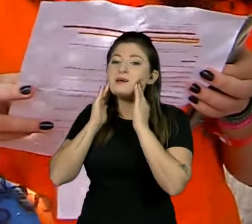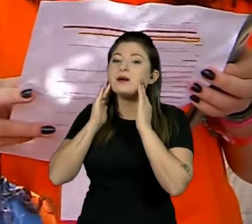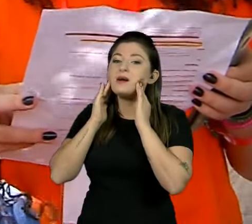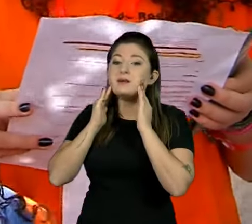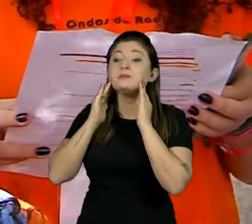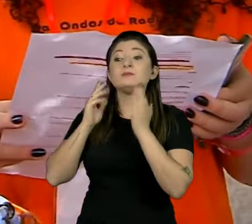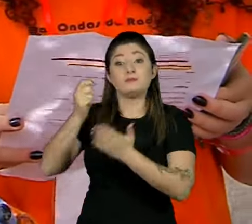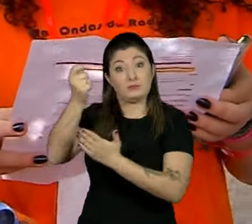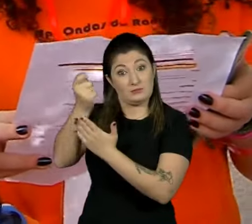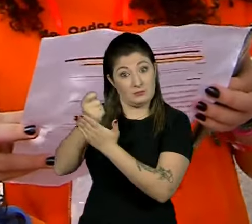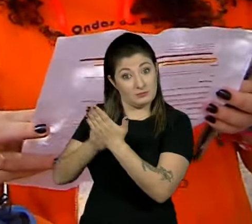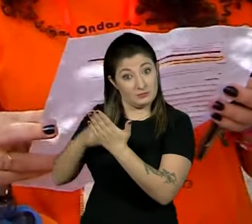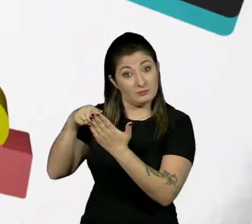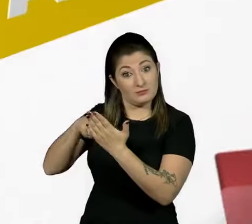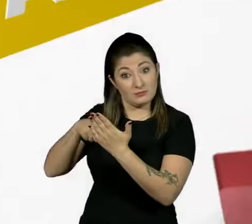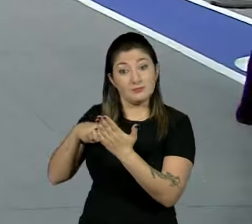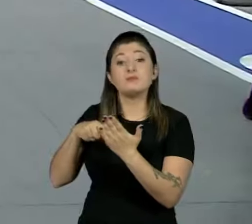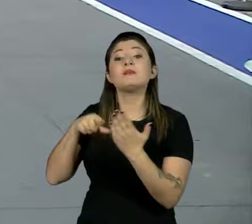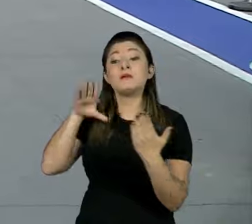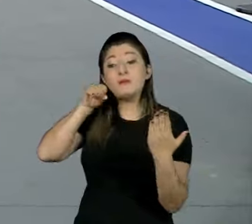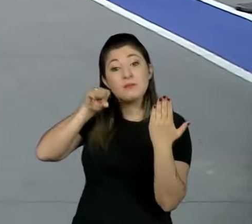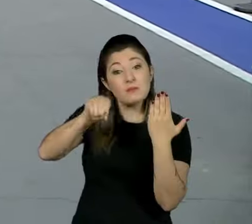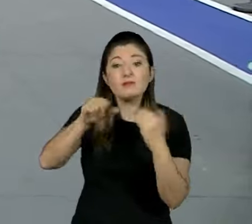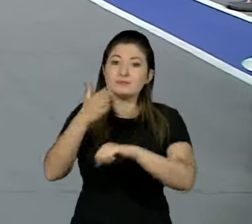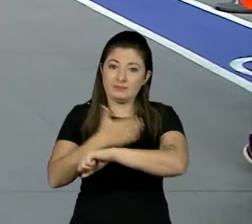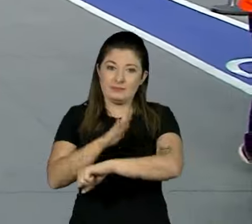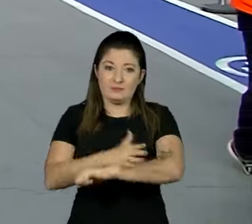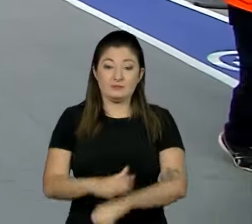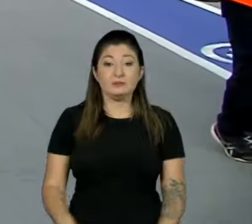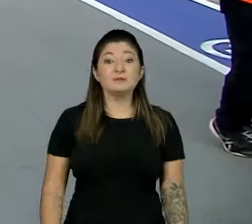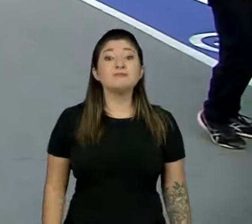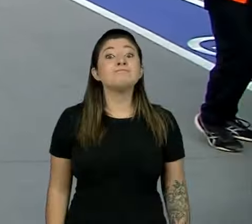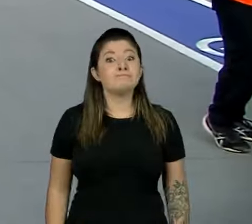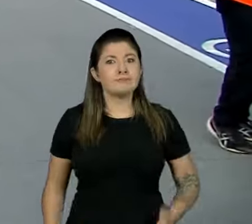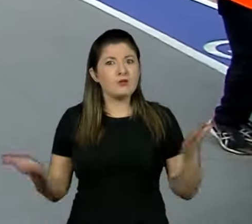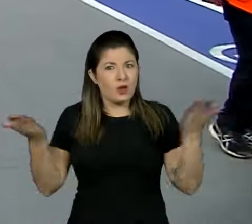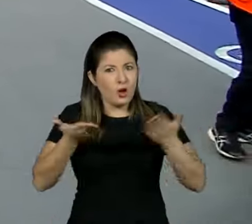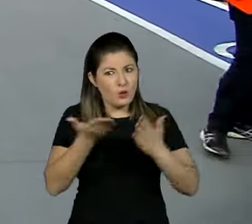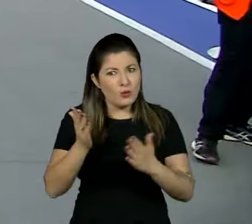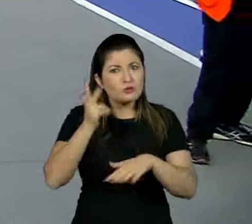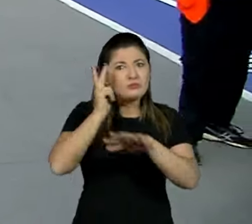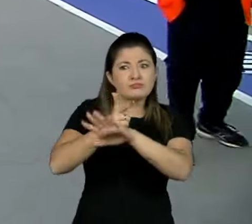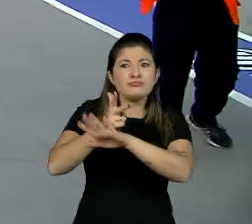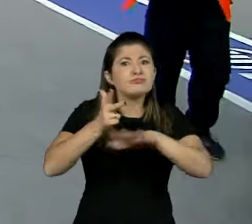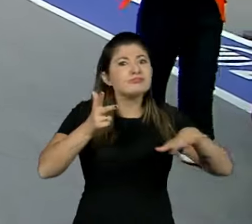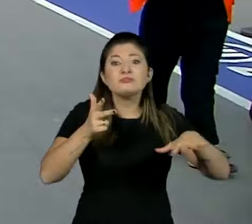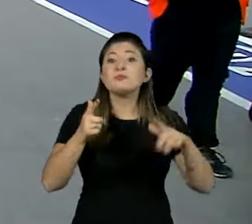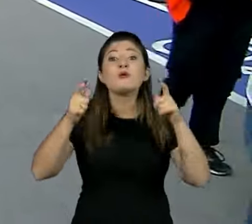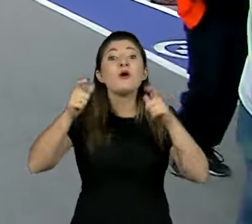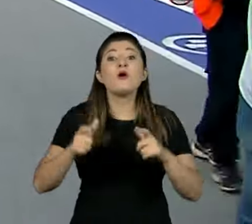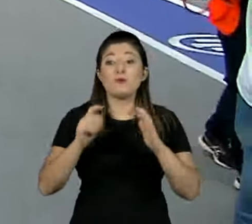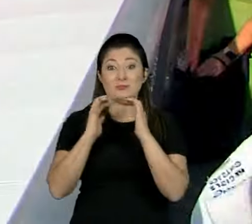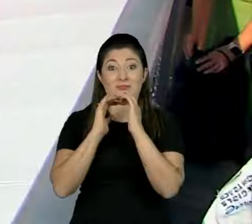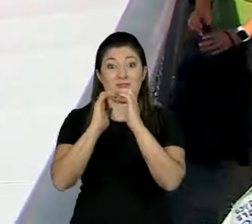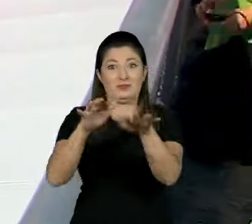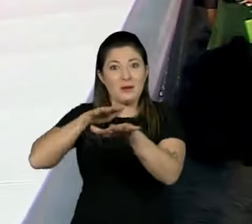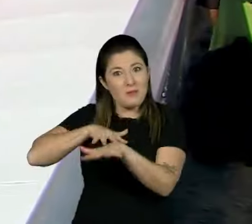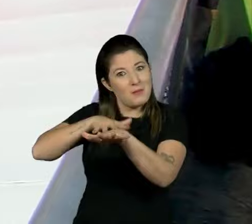vão expandir a mandíbula na letra A. Nós da imprensa de Jovem Rebol estamos hoje no Sambódromo do IMB para acompanhar o treinamento da